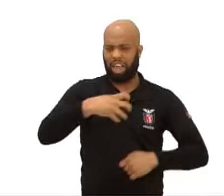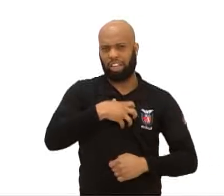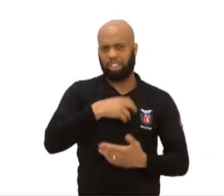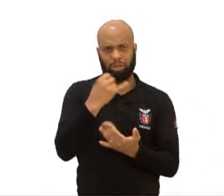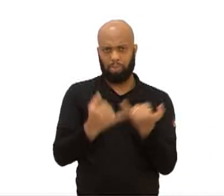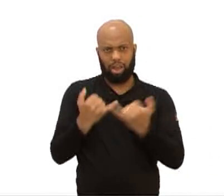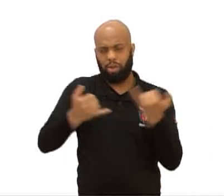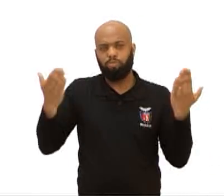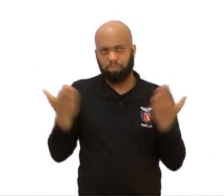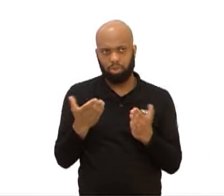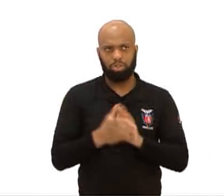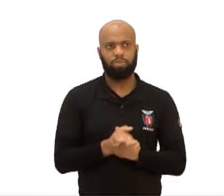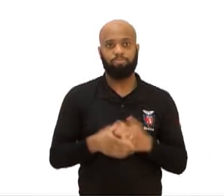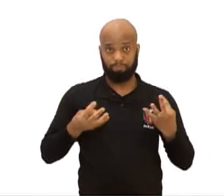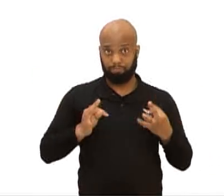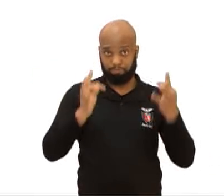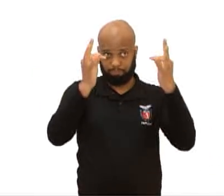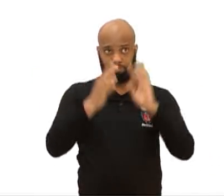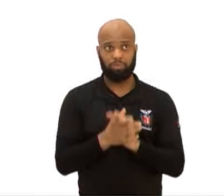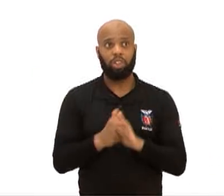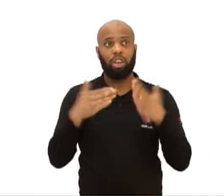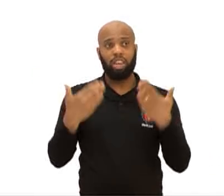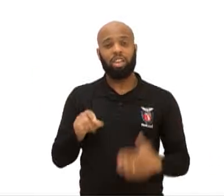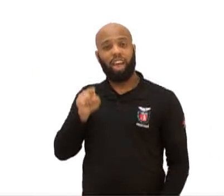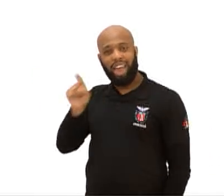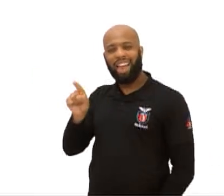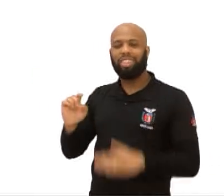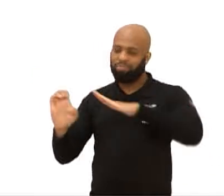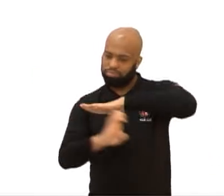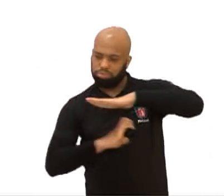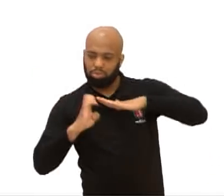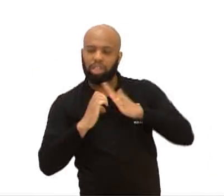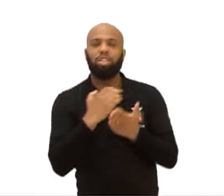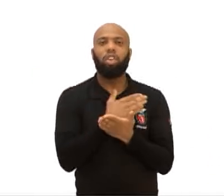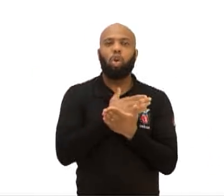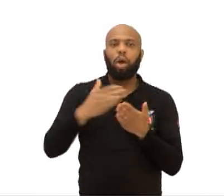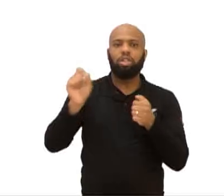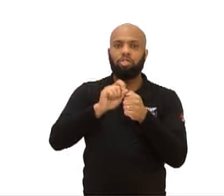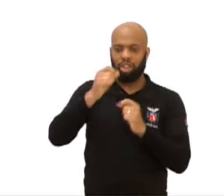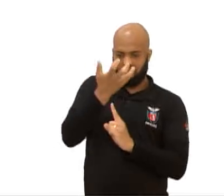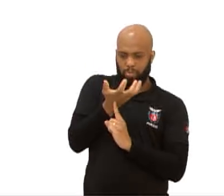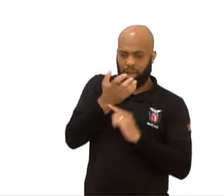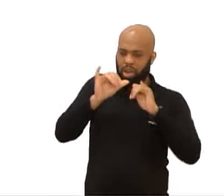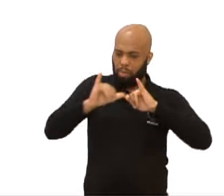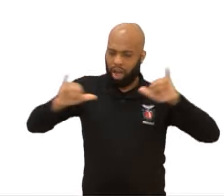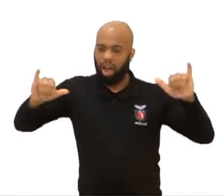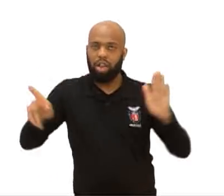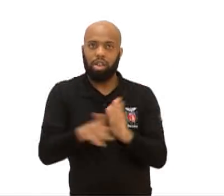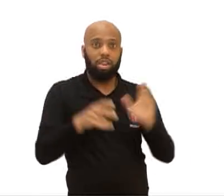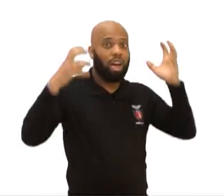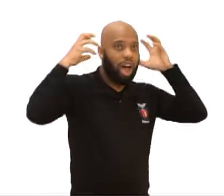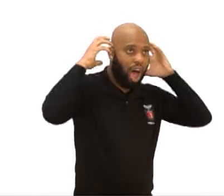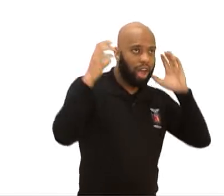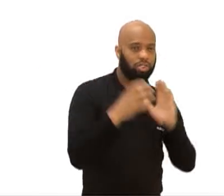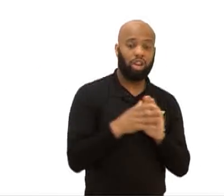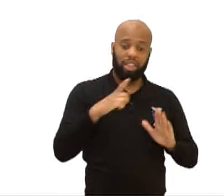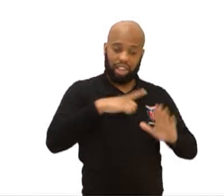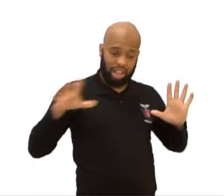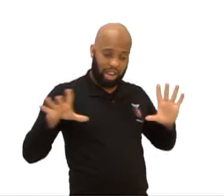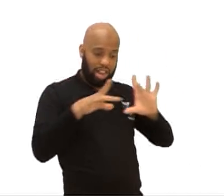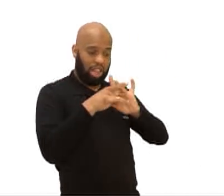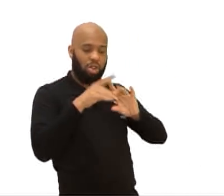rádio. Então, a Westinghouse iniciou o broadcast no rádio,